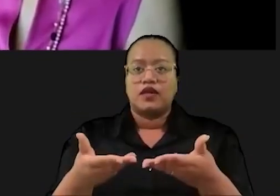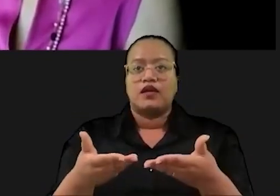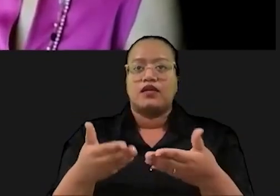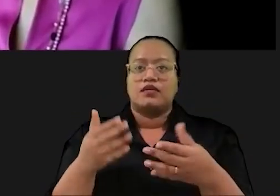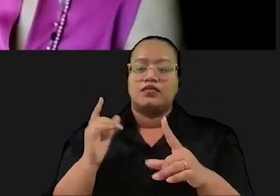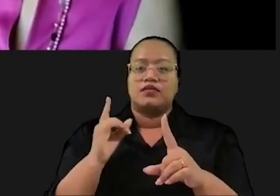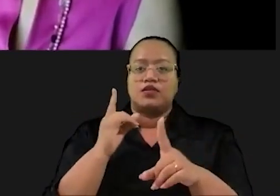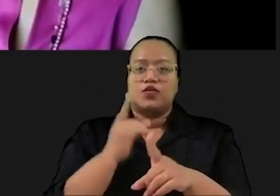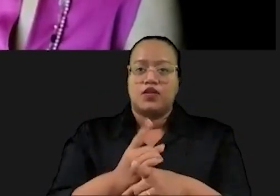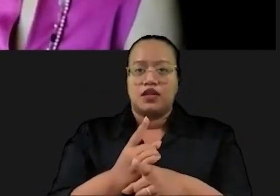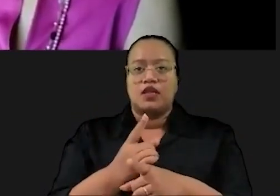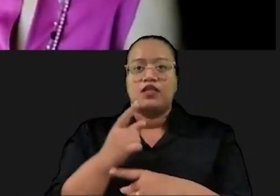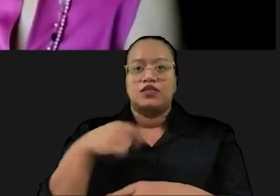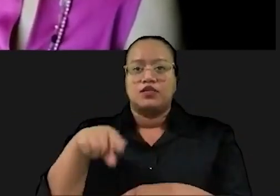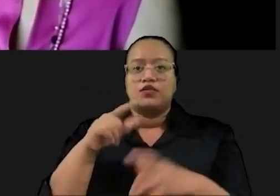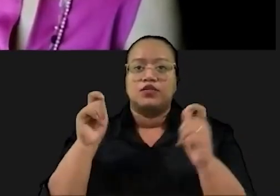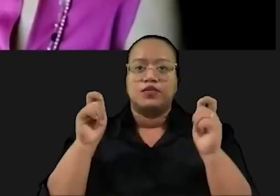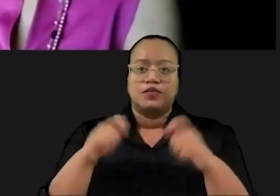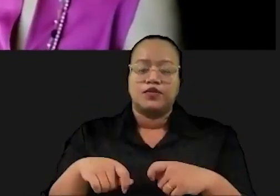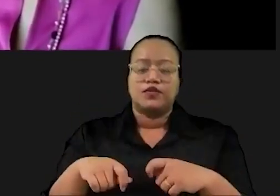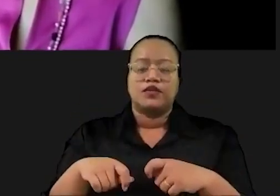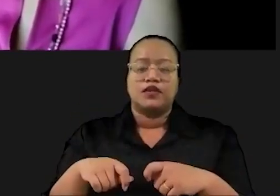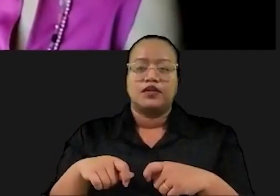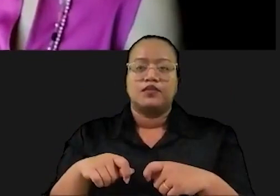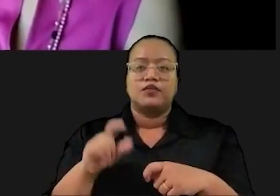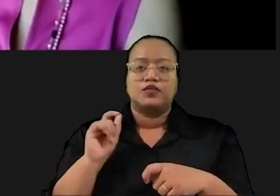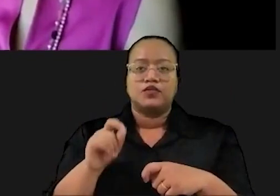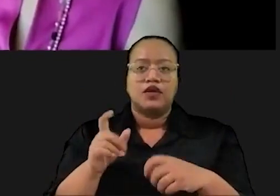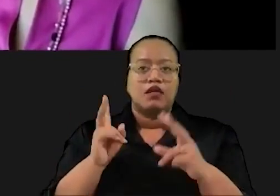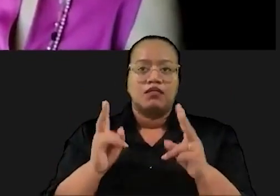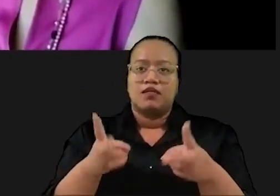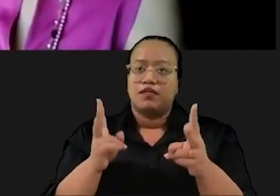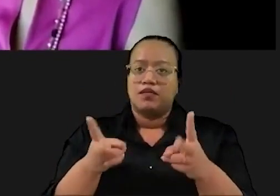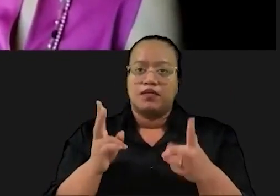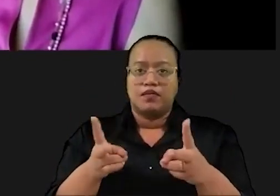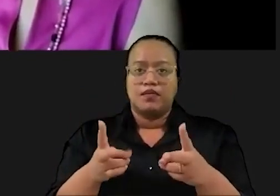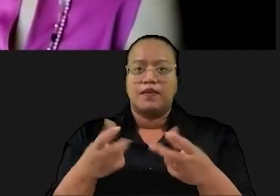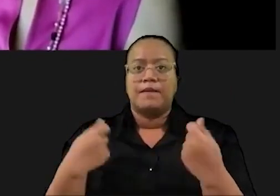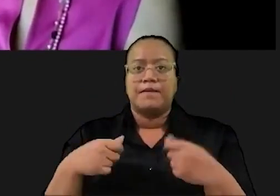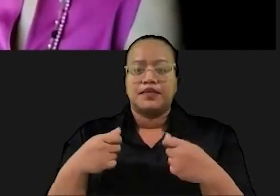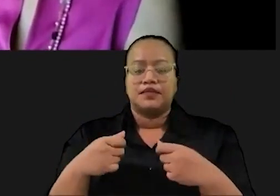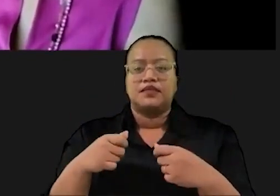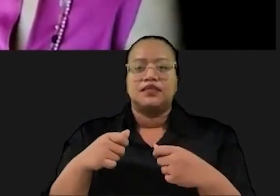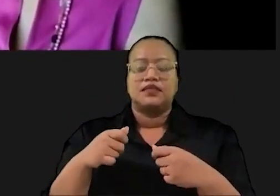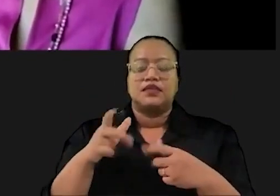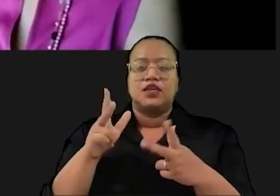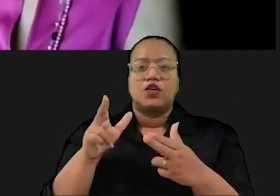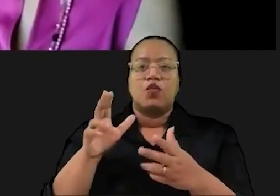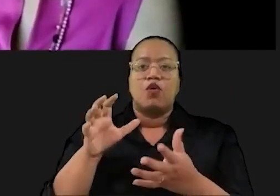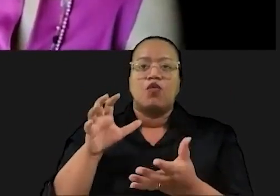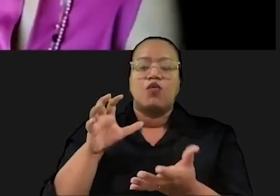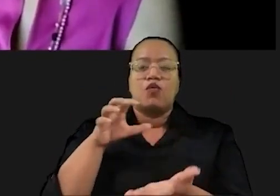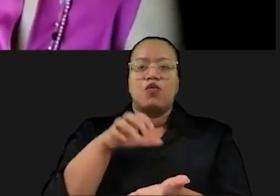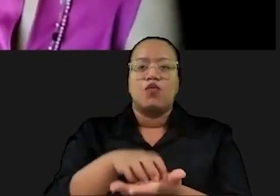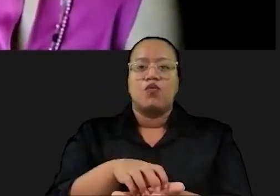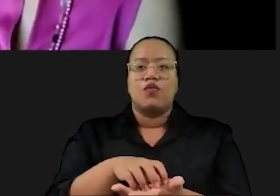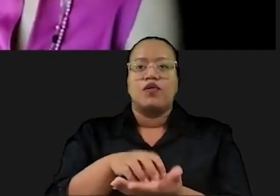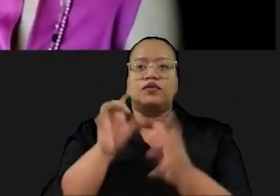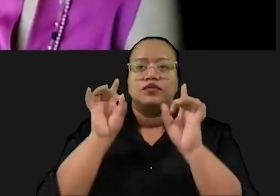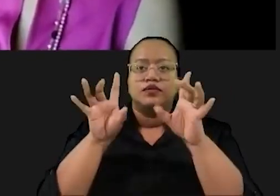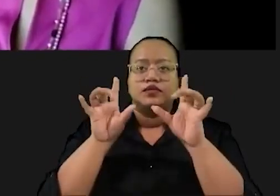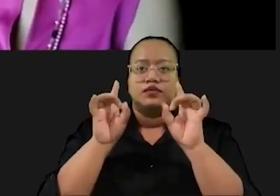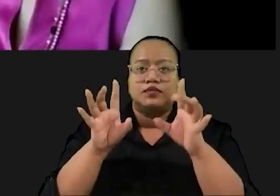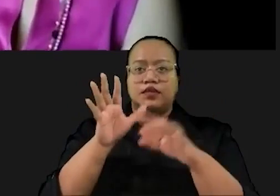isso numa feira permanente, né? A gente tinha que ter uma feira nacional dos juizados especiais, né? Uma coisa assim mesmo, feira,